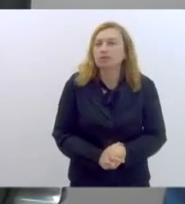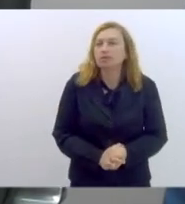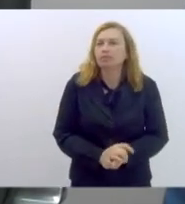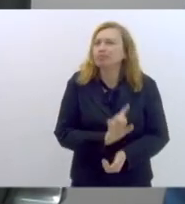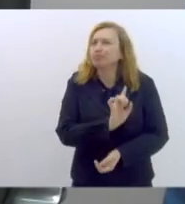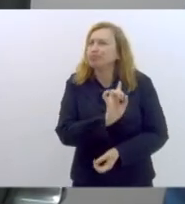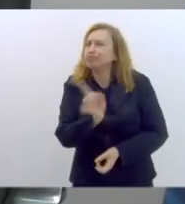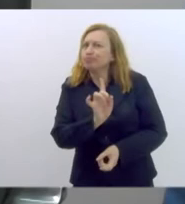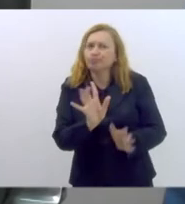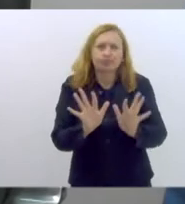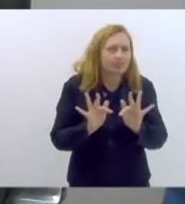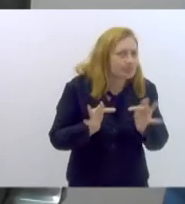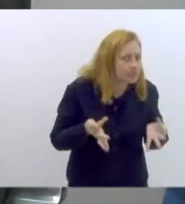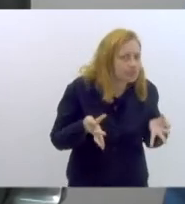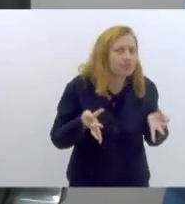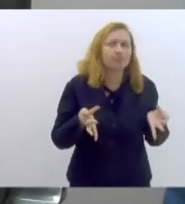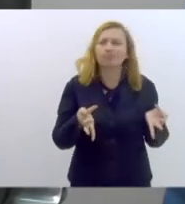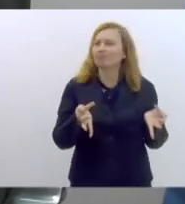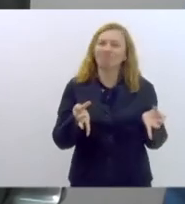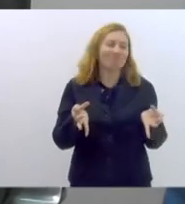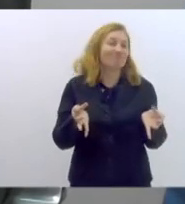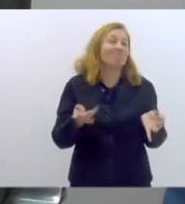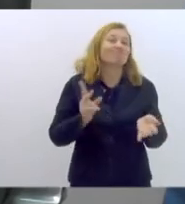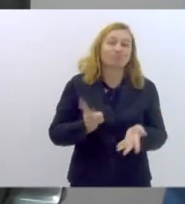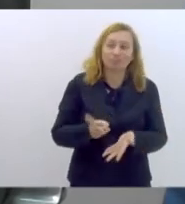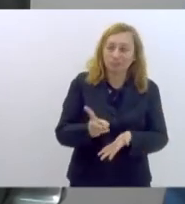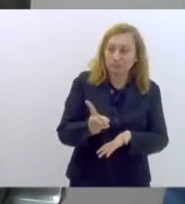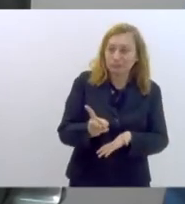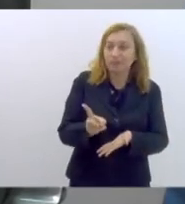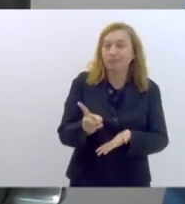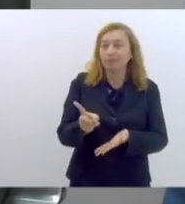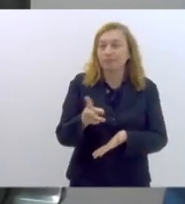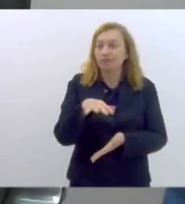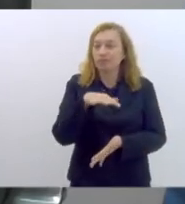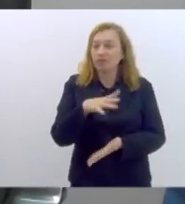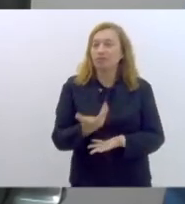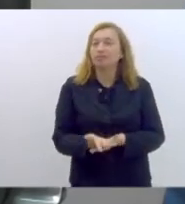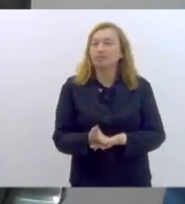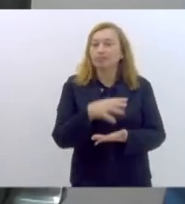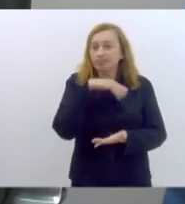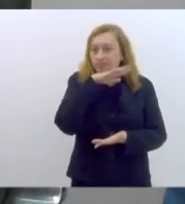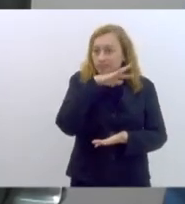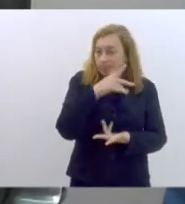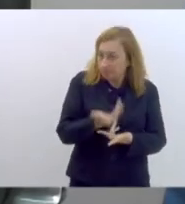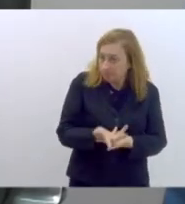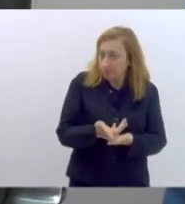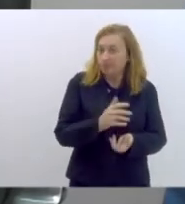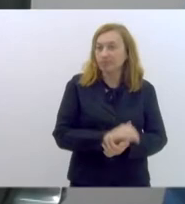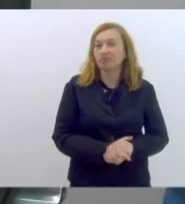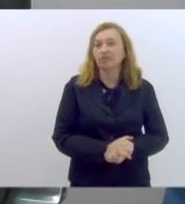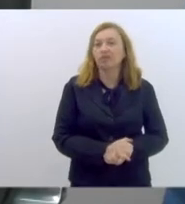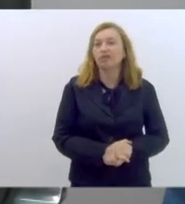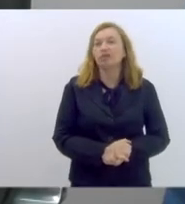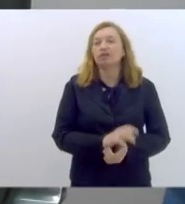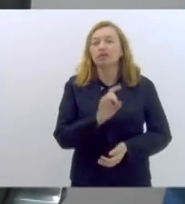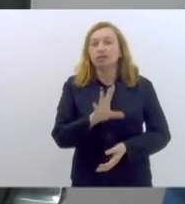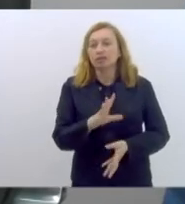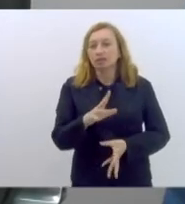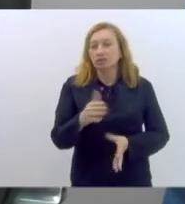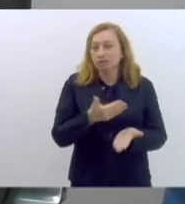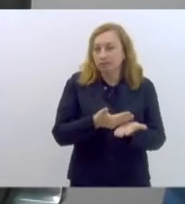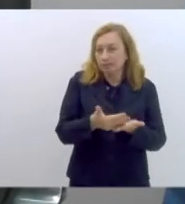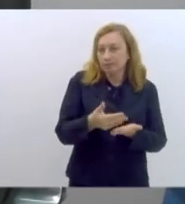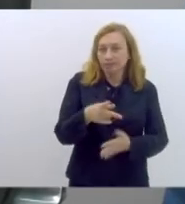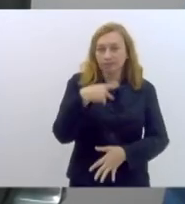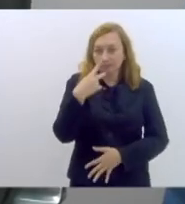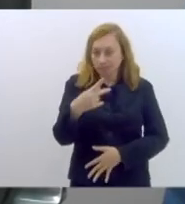vai simplificar, vai continuar a ficar cada vez mais complexo. Então, só cabia